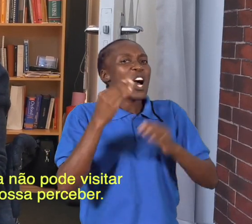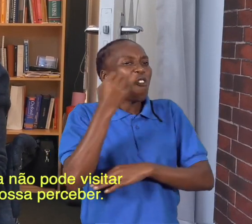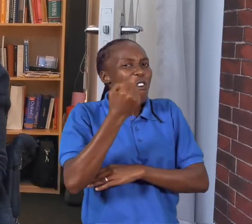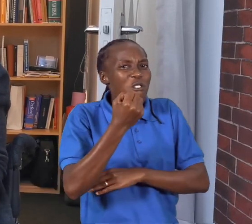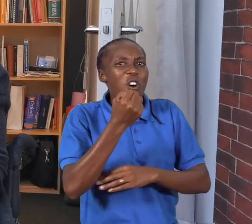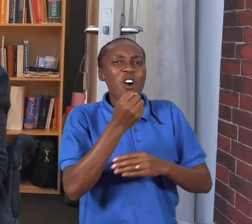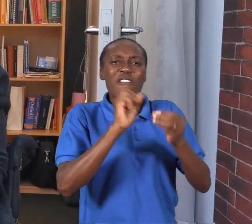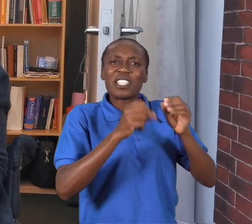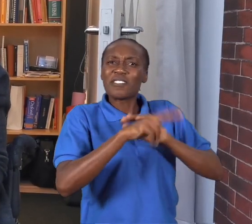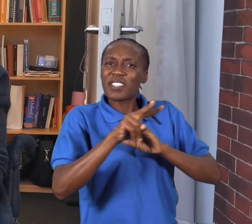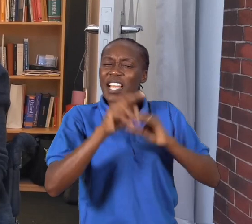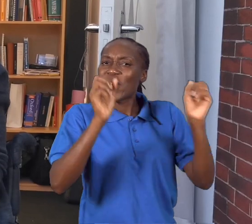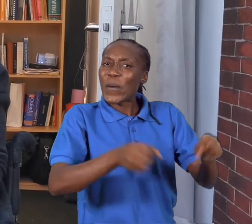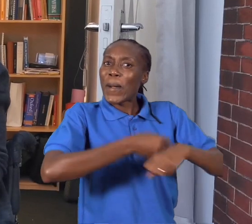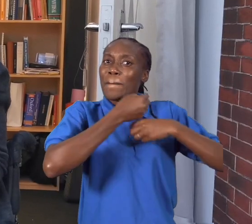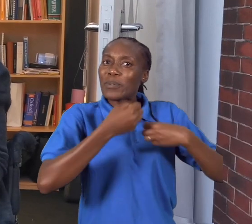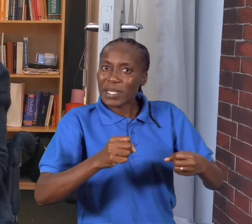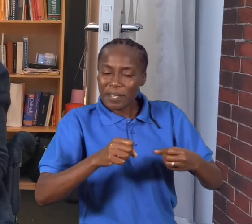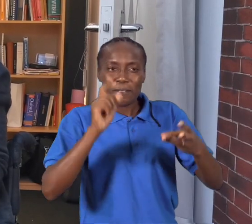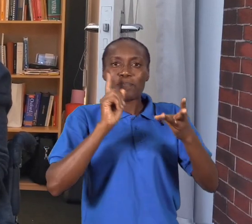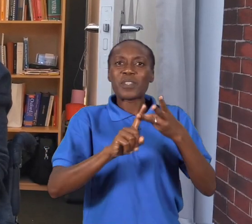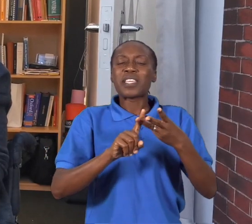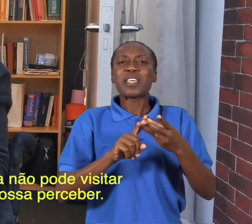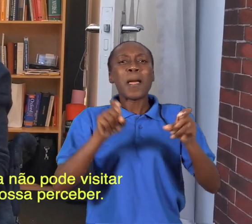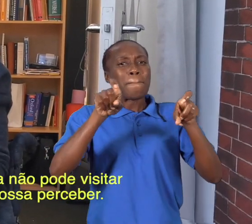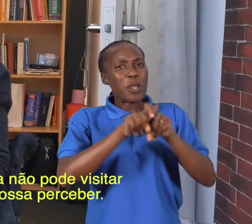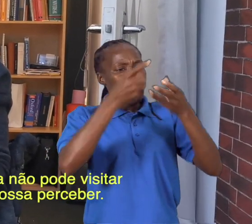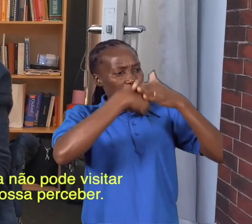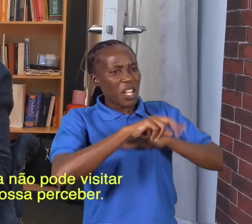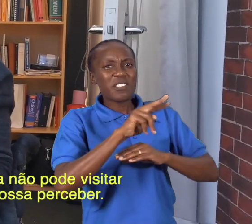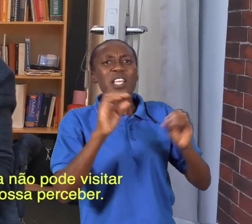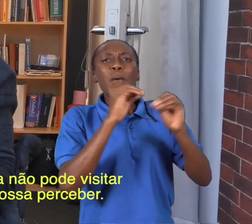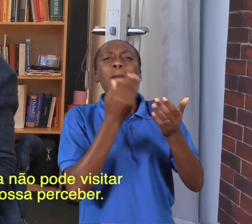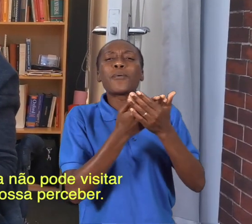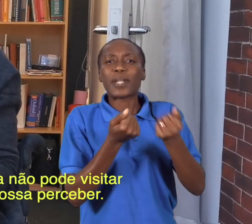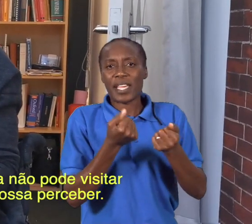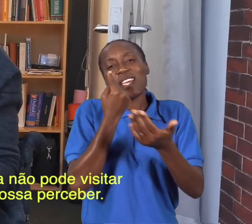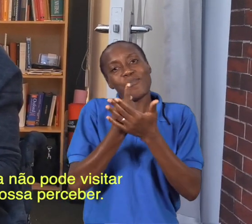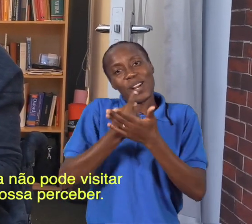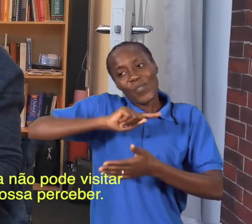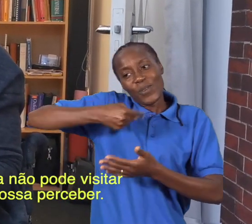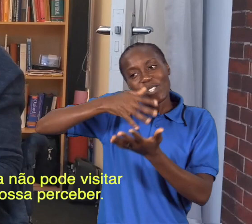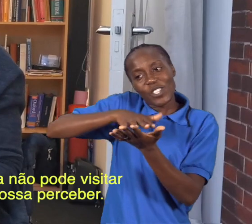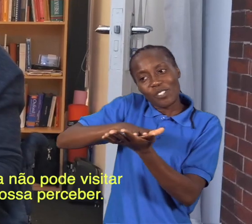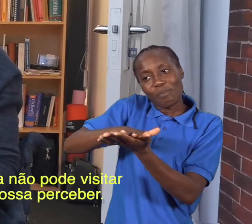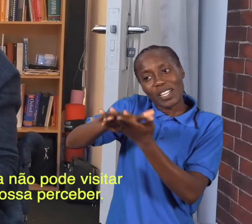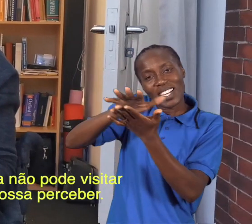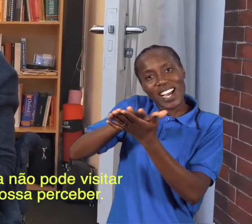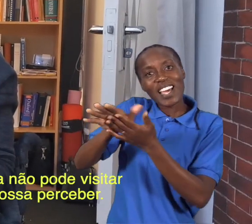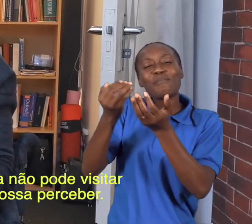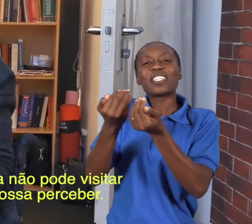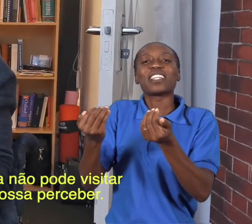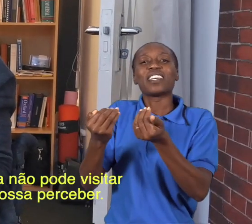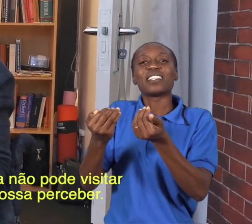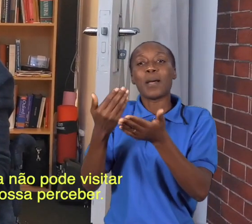Porquê que ele não pode ir visitar a avó, porquê que ele não pode ir visitar o primo. Também é necessário explicar isto,